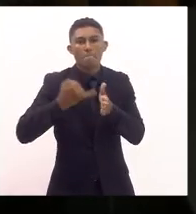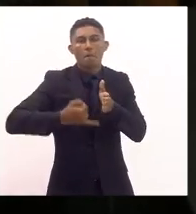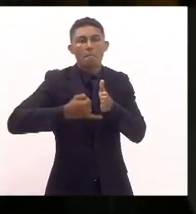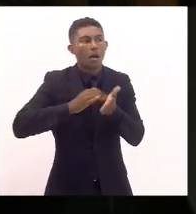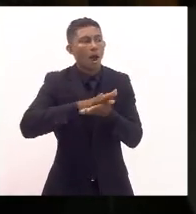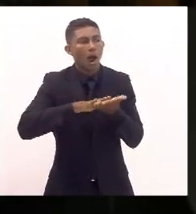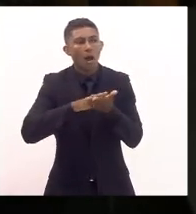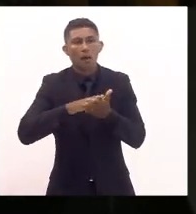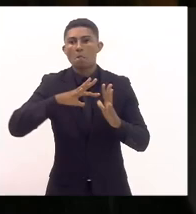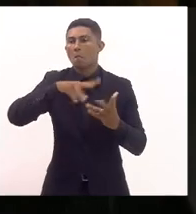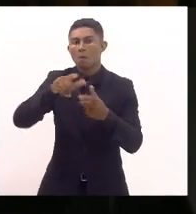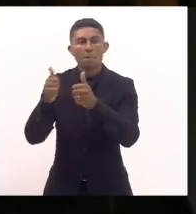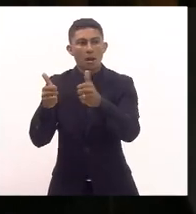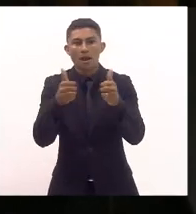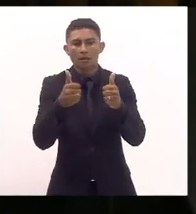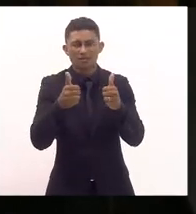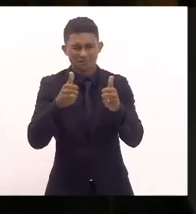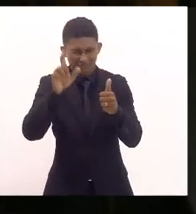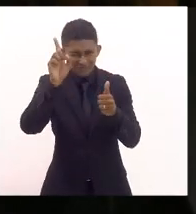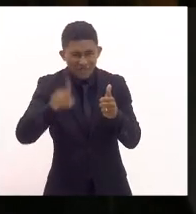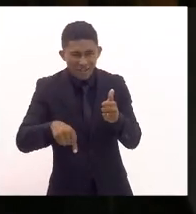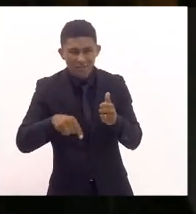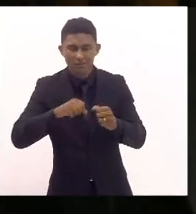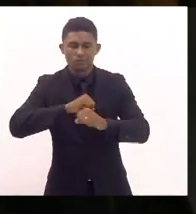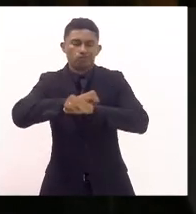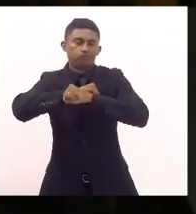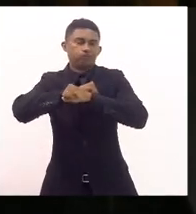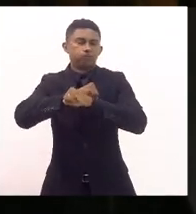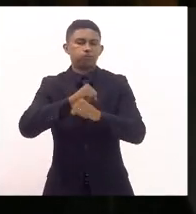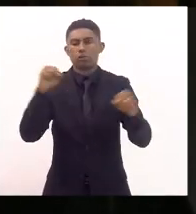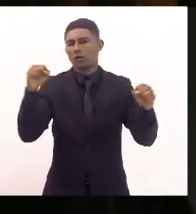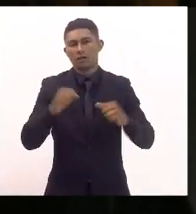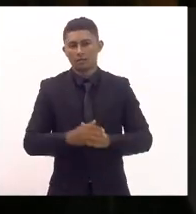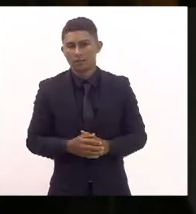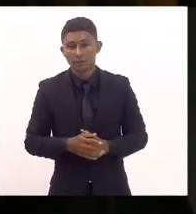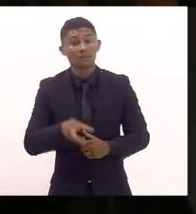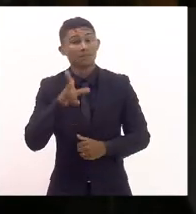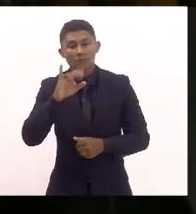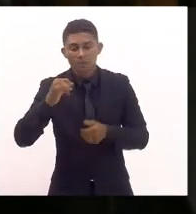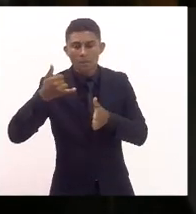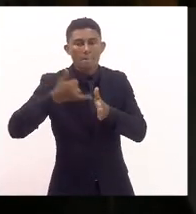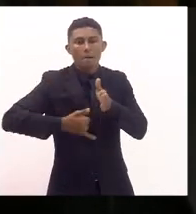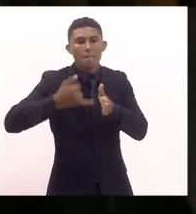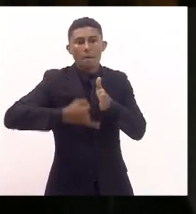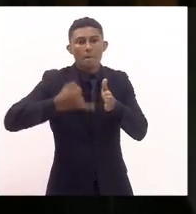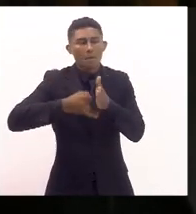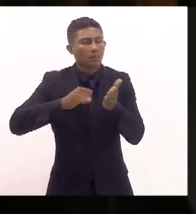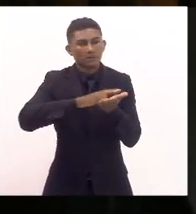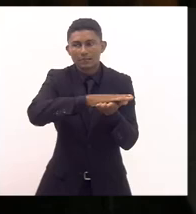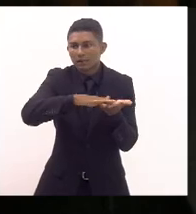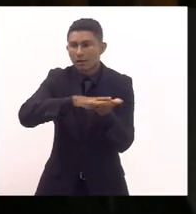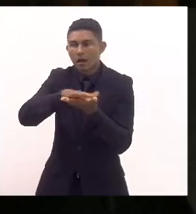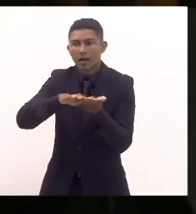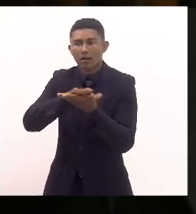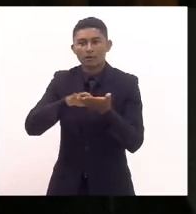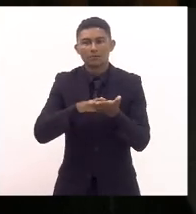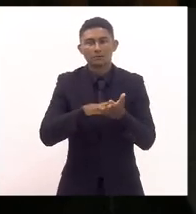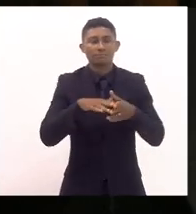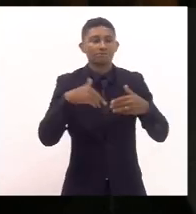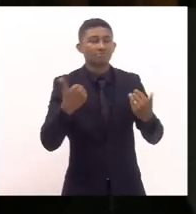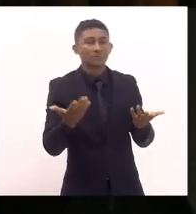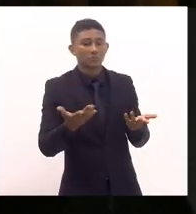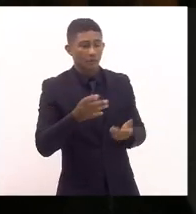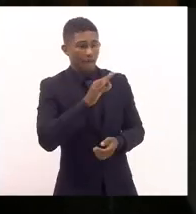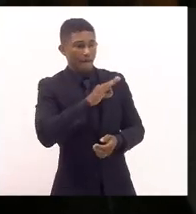e isso é impossível e se não tiver imposto não tem distribuição